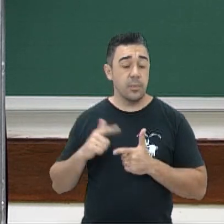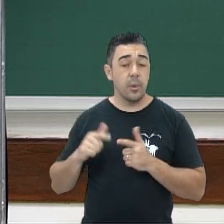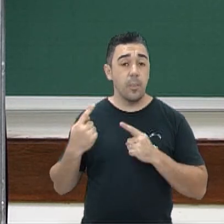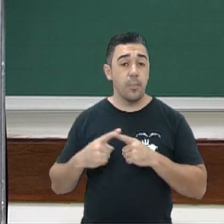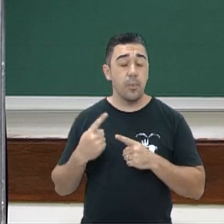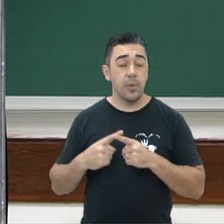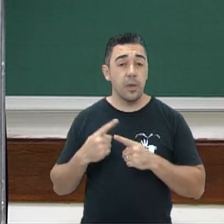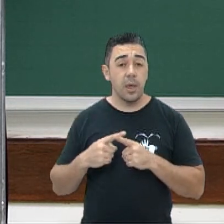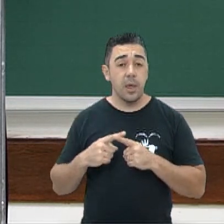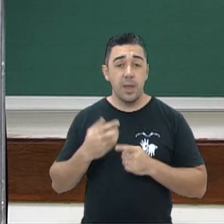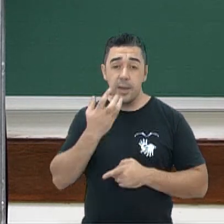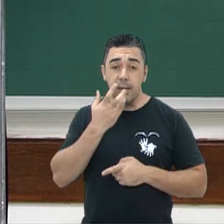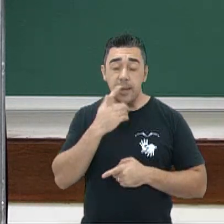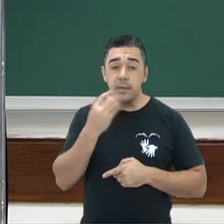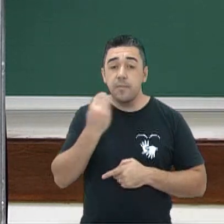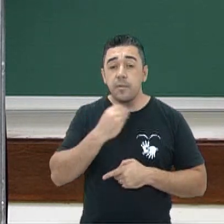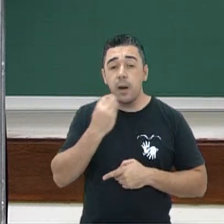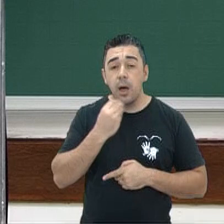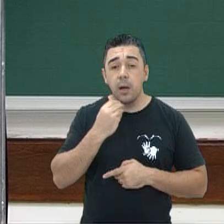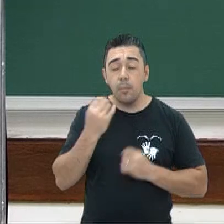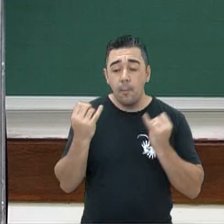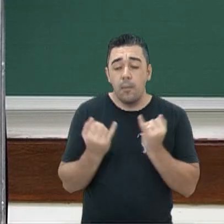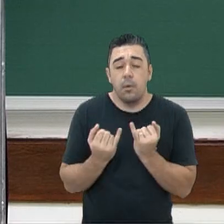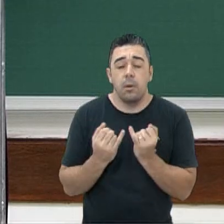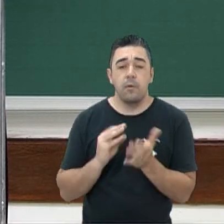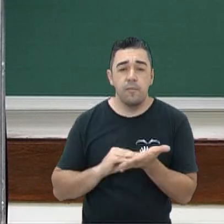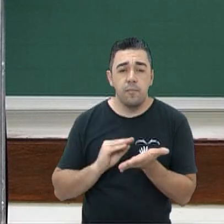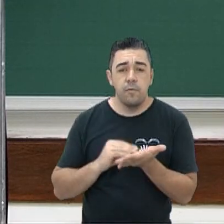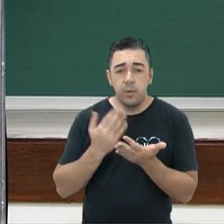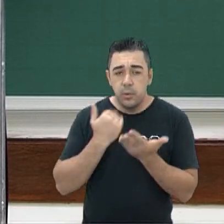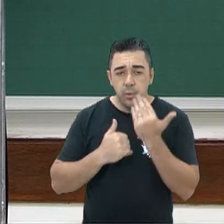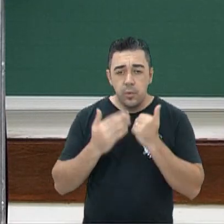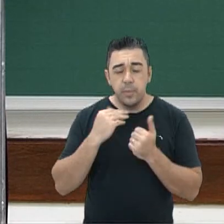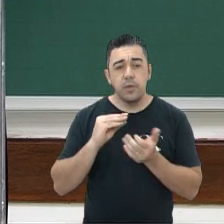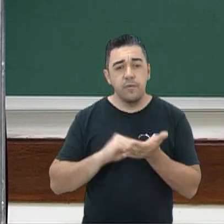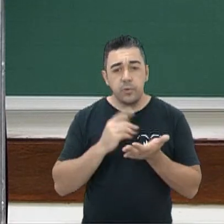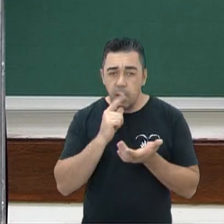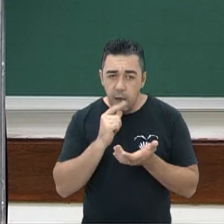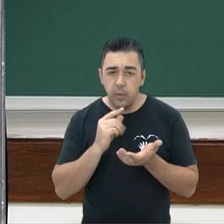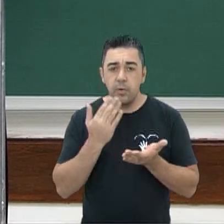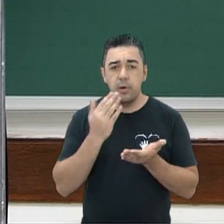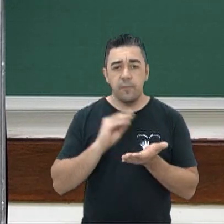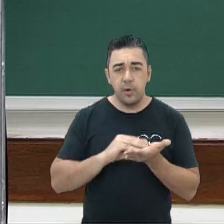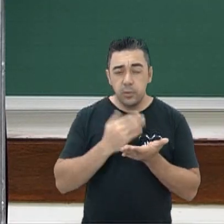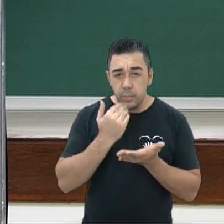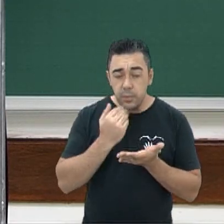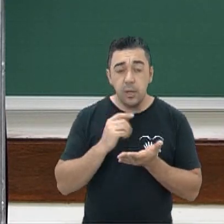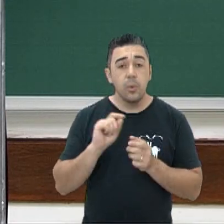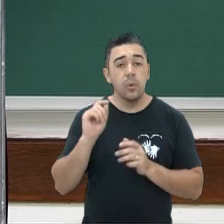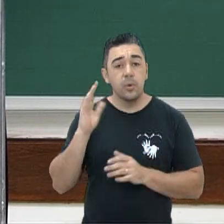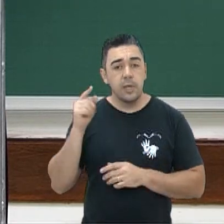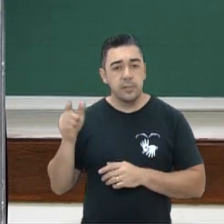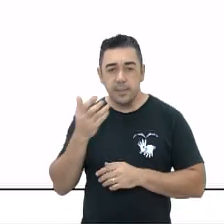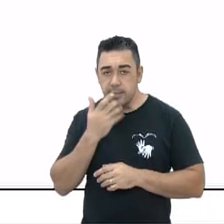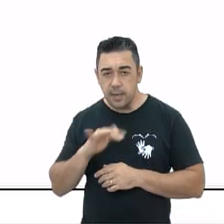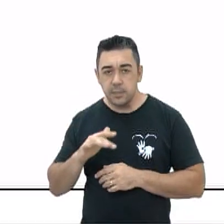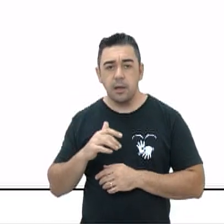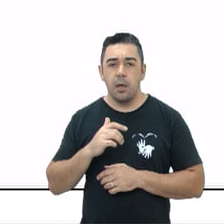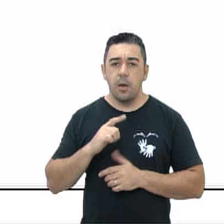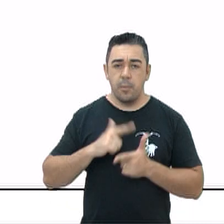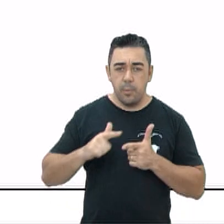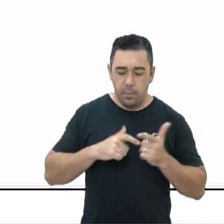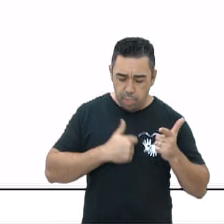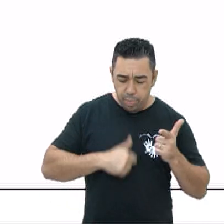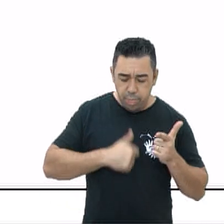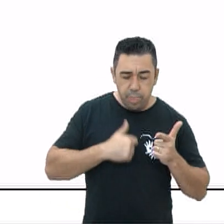é o que desnutre mais rápido que o adulto, tanto pela falta de água como pela falta de alimento. Então causava na criança desinteria,